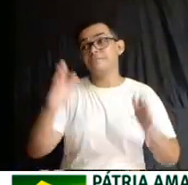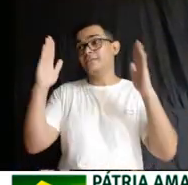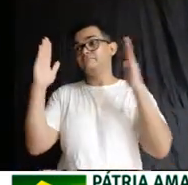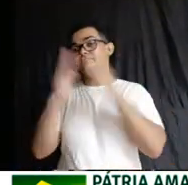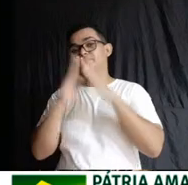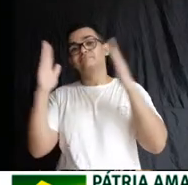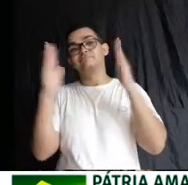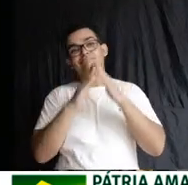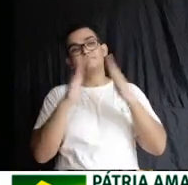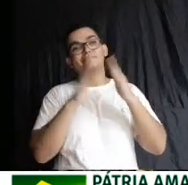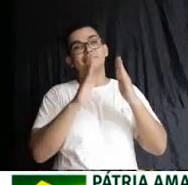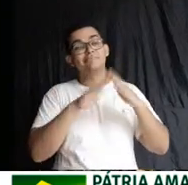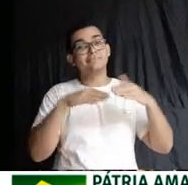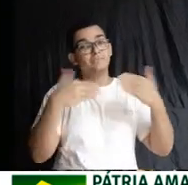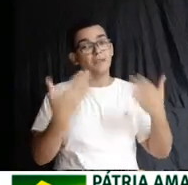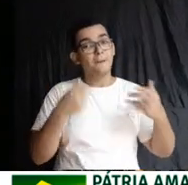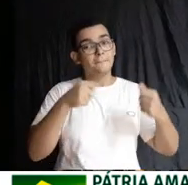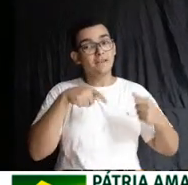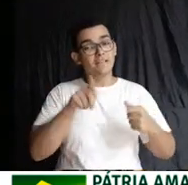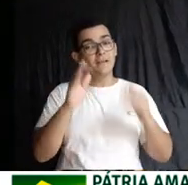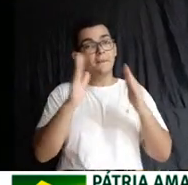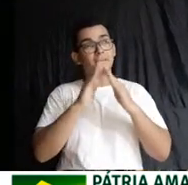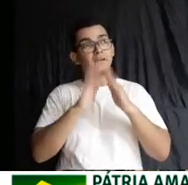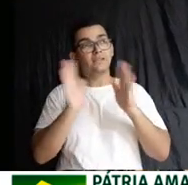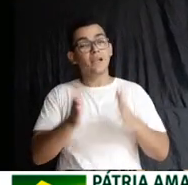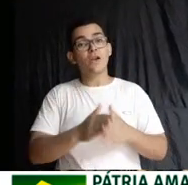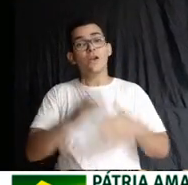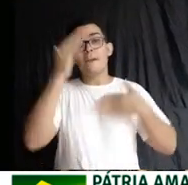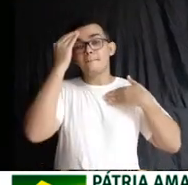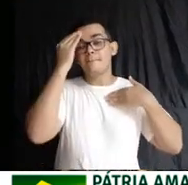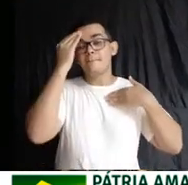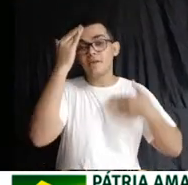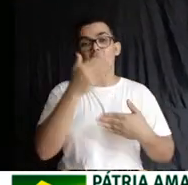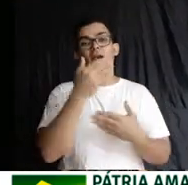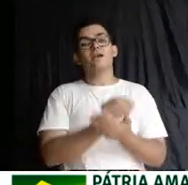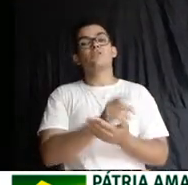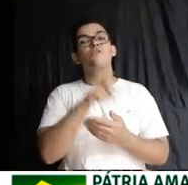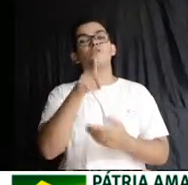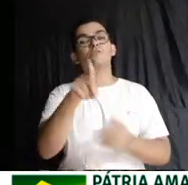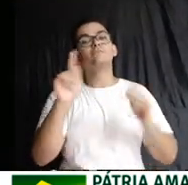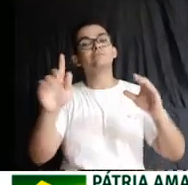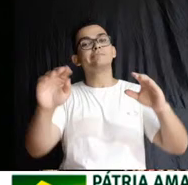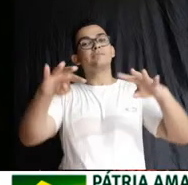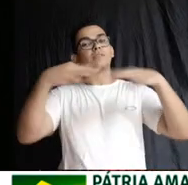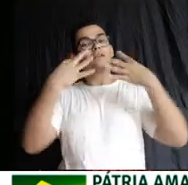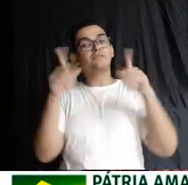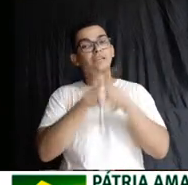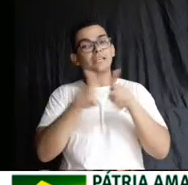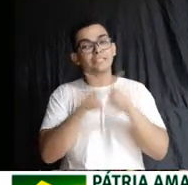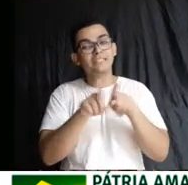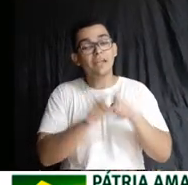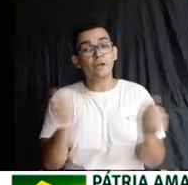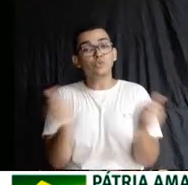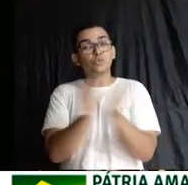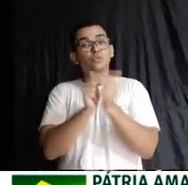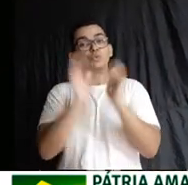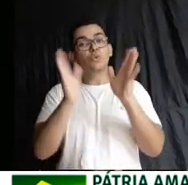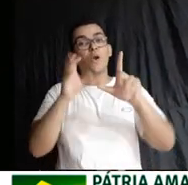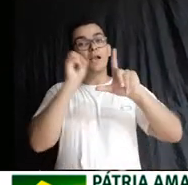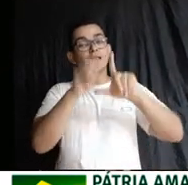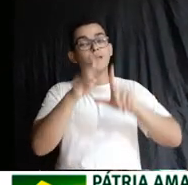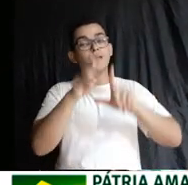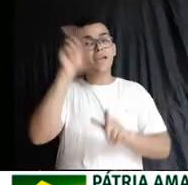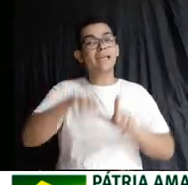Vai embora, menina. Vamos que vamos. Agradecendo a sua audiência, o seu carinho. Obrigado por você estar junto com a gente. Essa